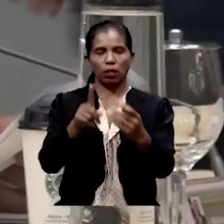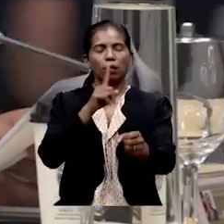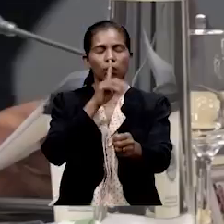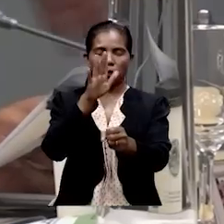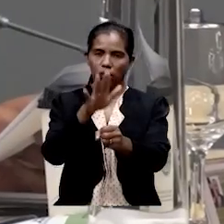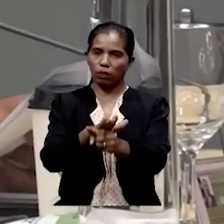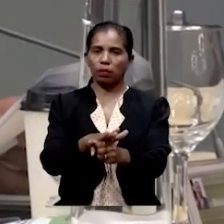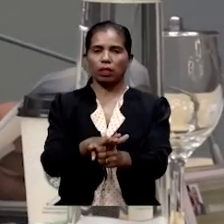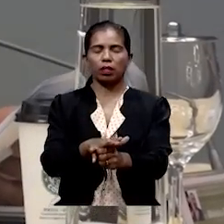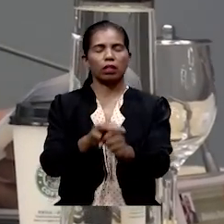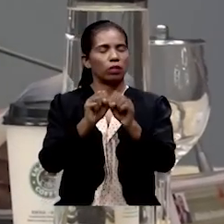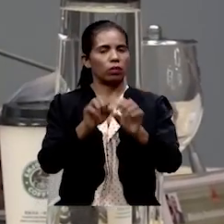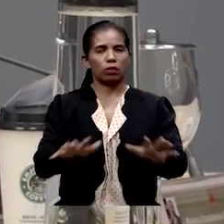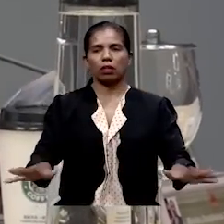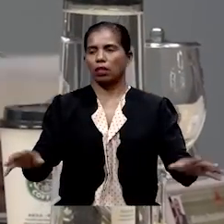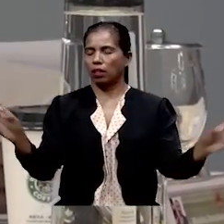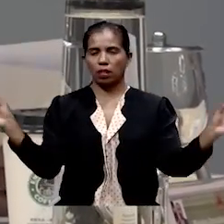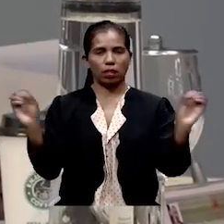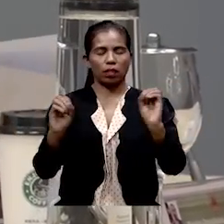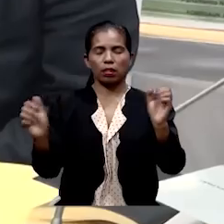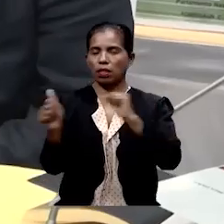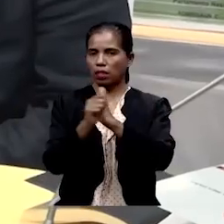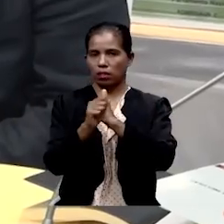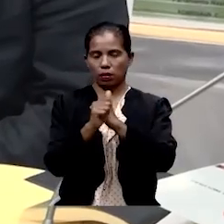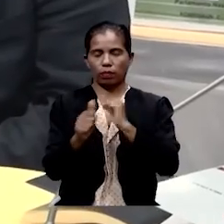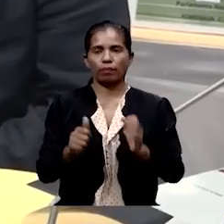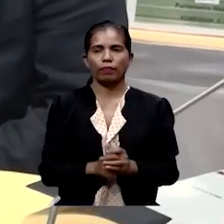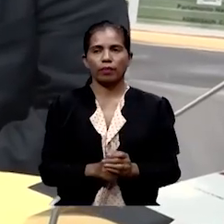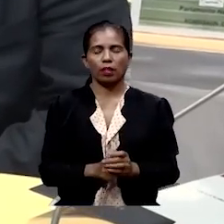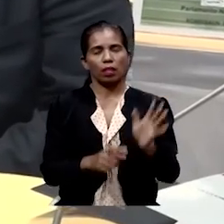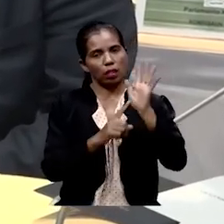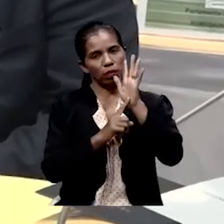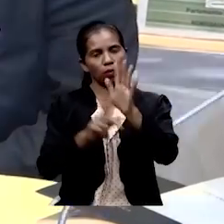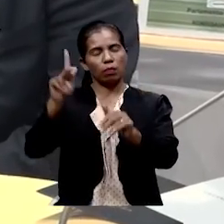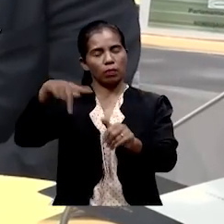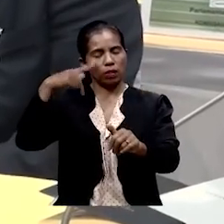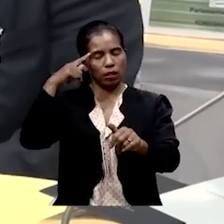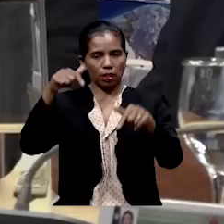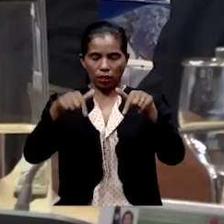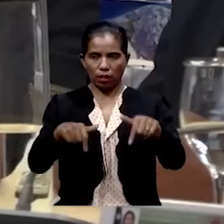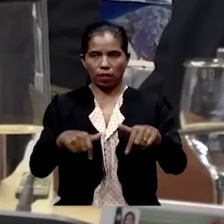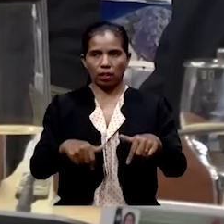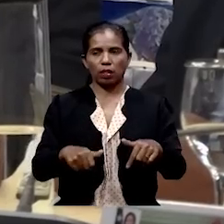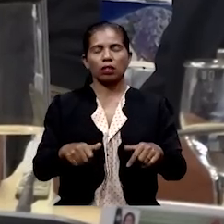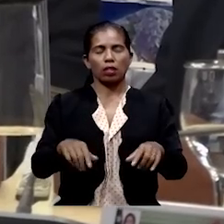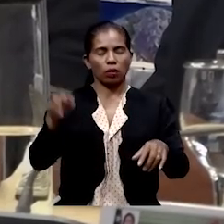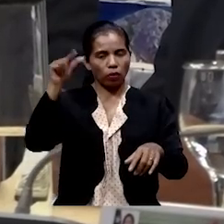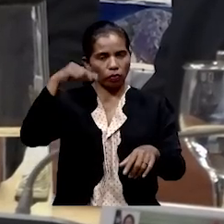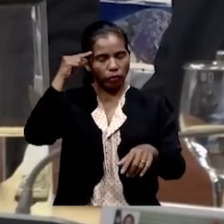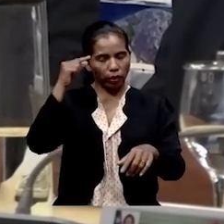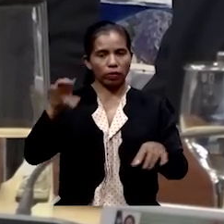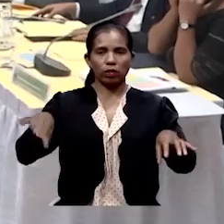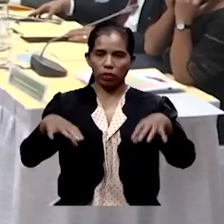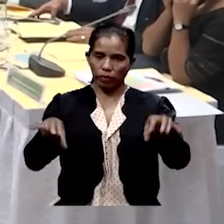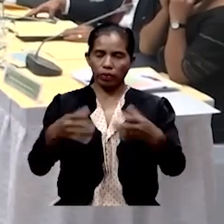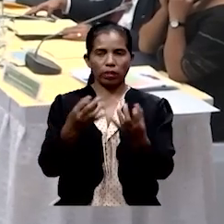refere sai na bem no la iha a São Roma. Nebe indica ba politika idane, to mandato governo nebe